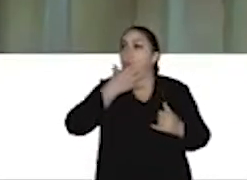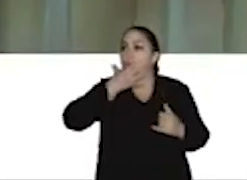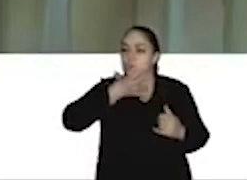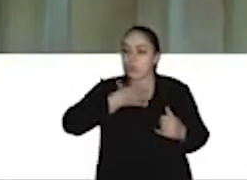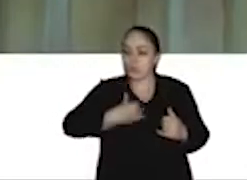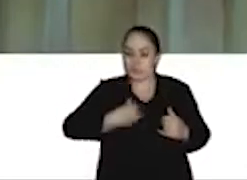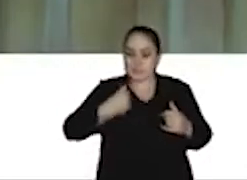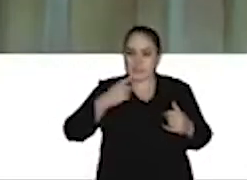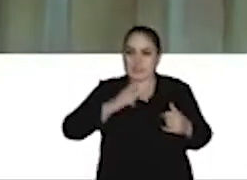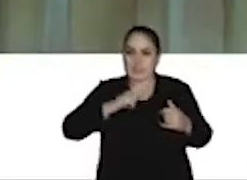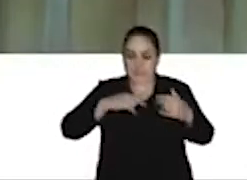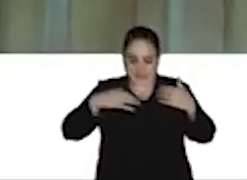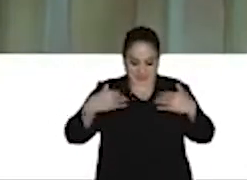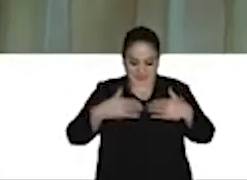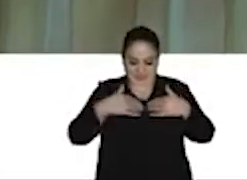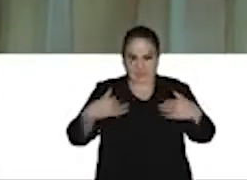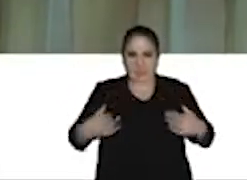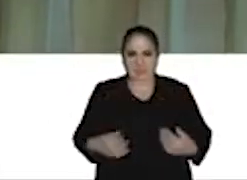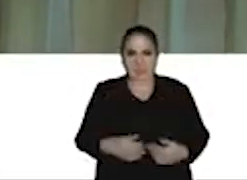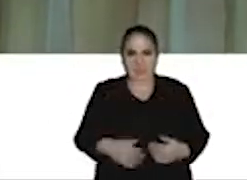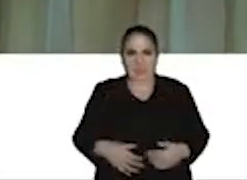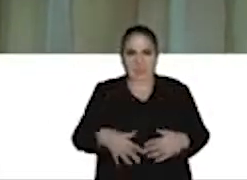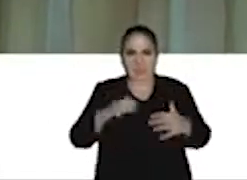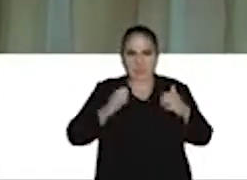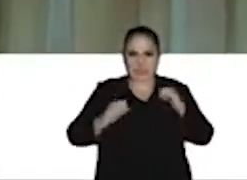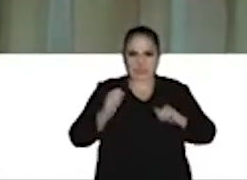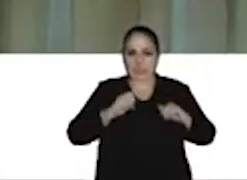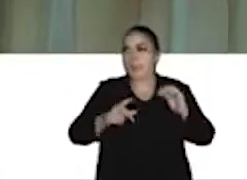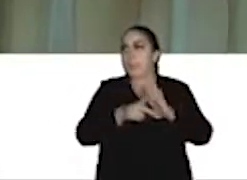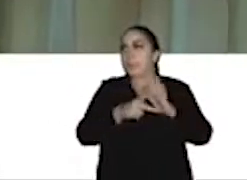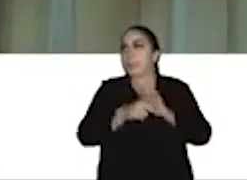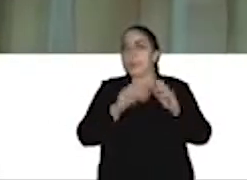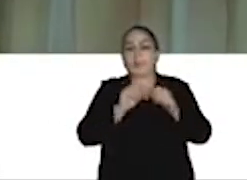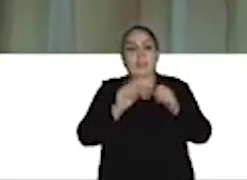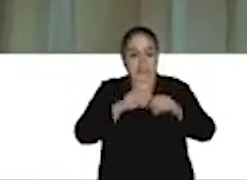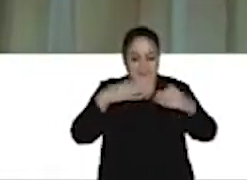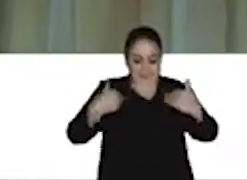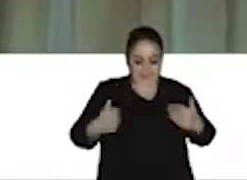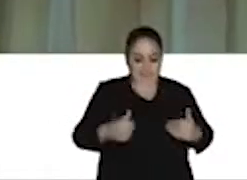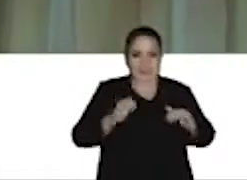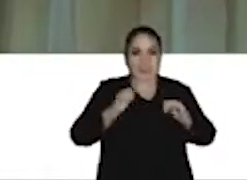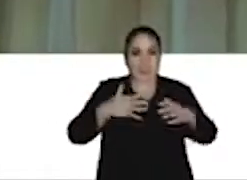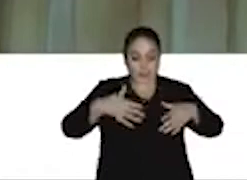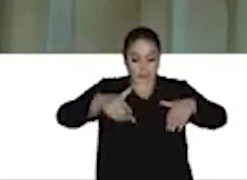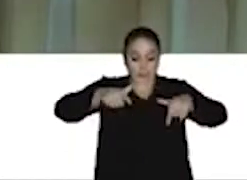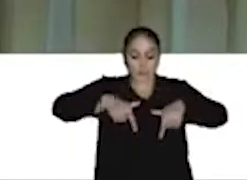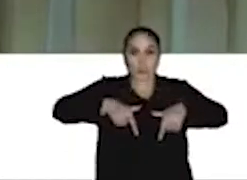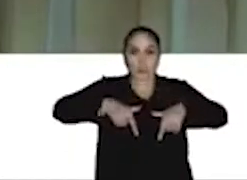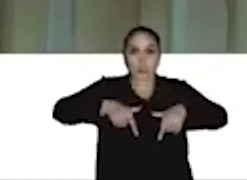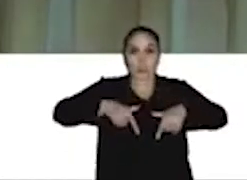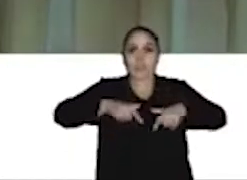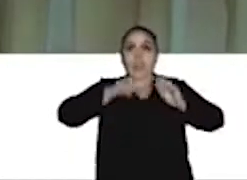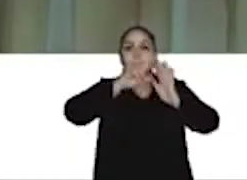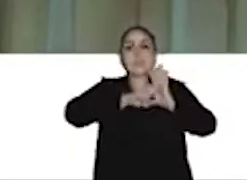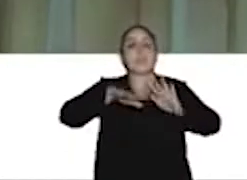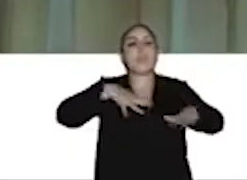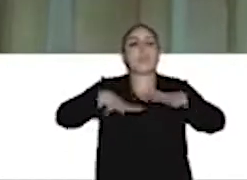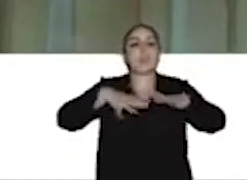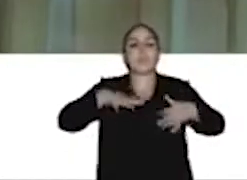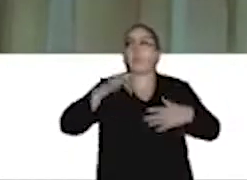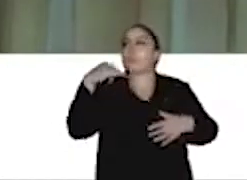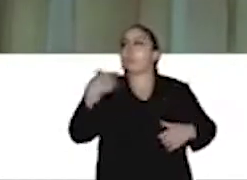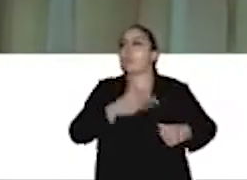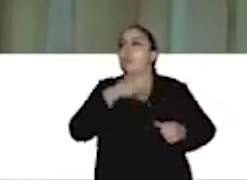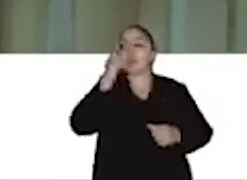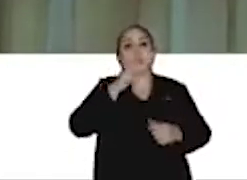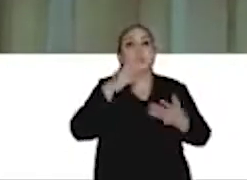as camisetas daquele rapazes do cigarrinho de artista, sabe? Vamos fazer umas camisetas com a tua cara que vai representar o movimento. E vamos ganhar